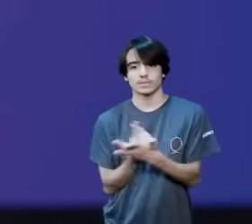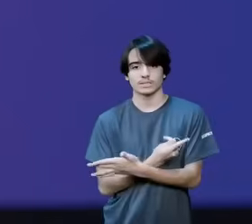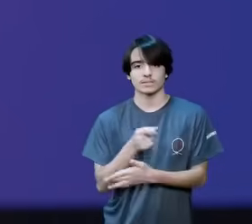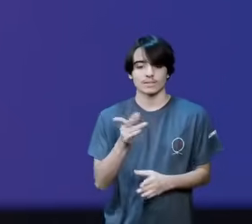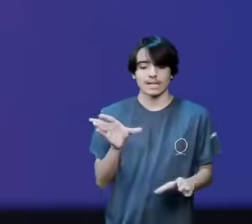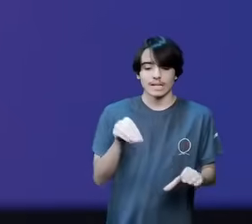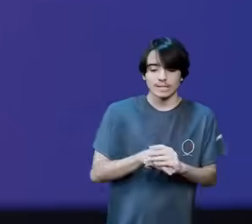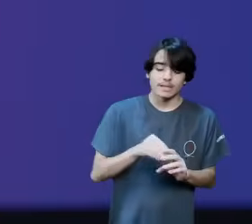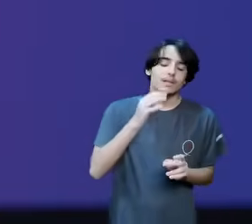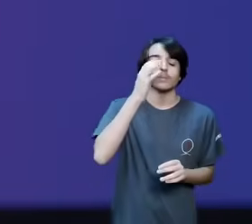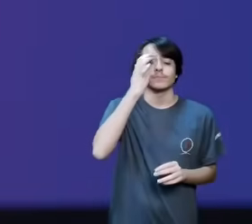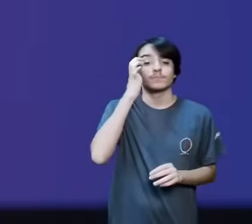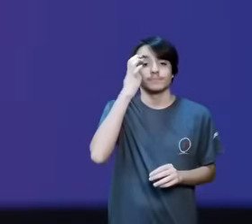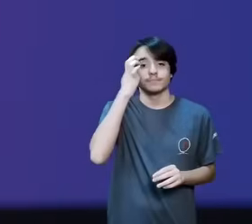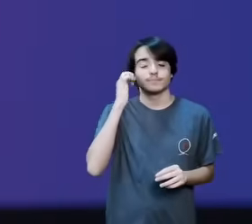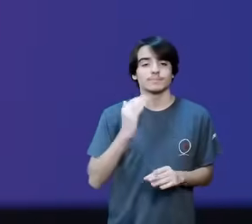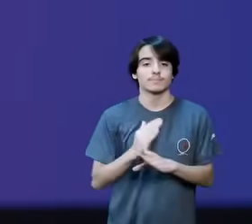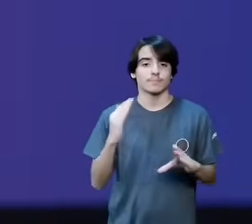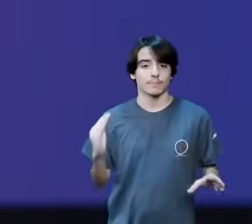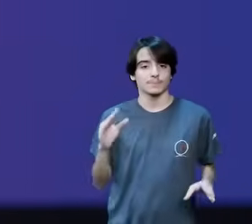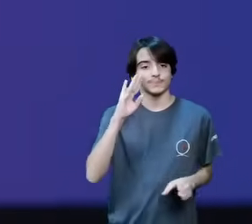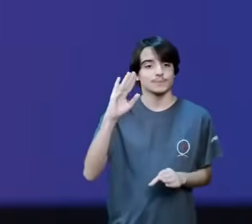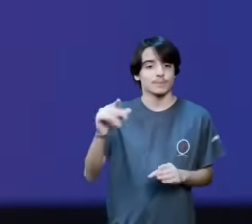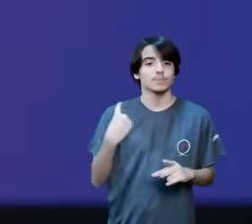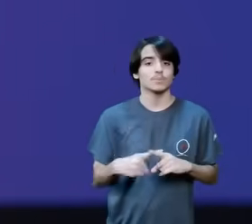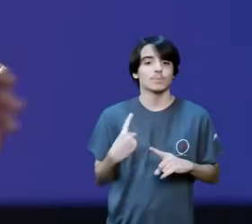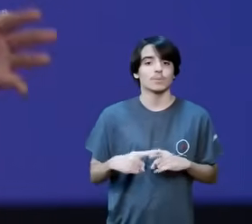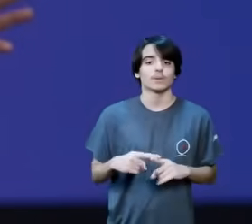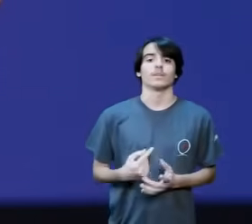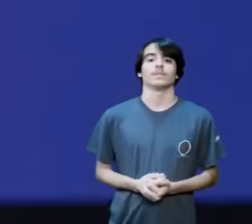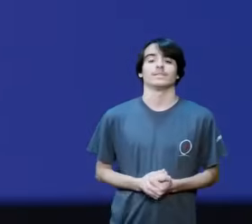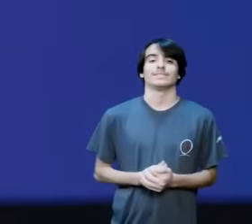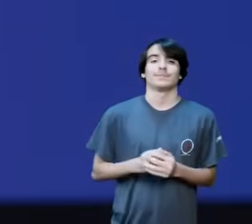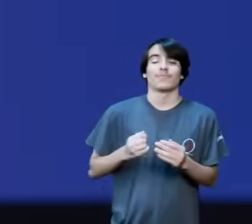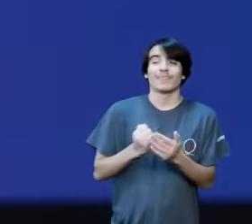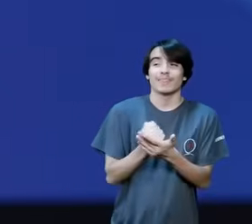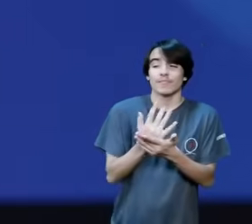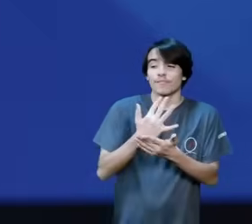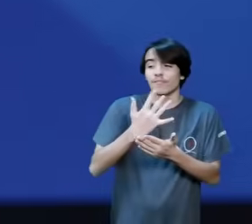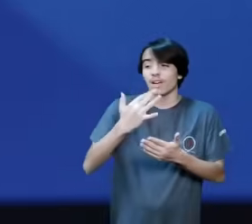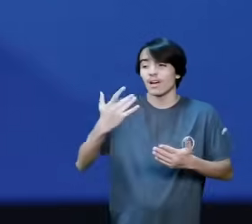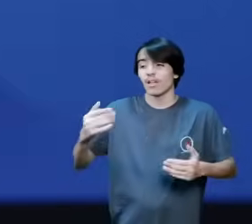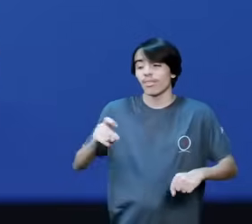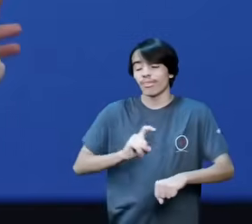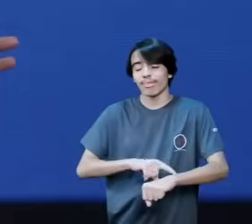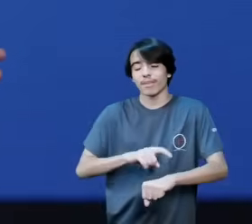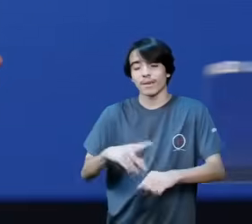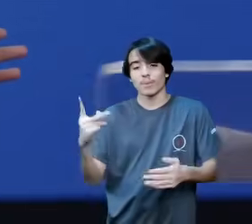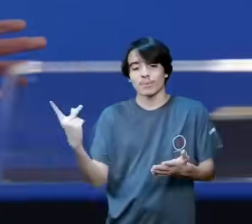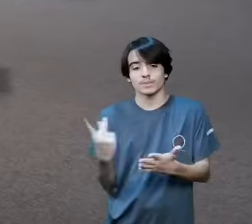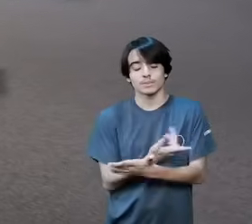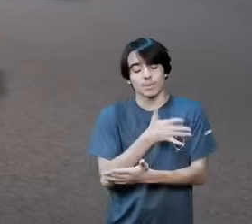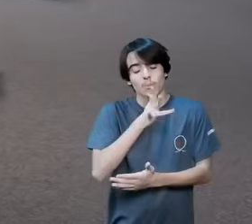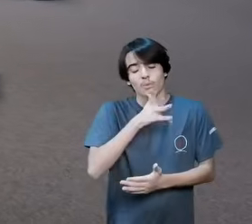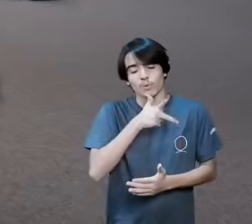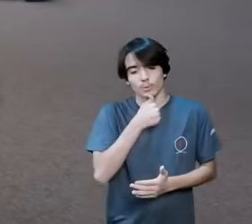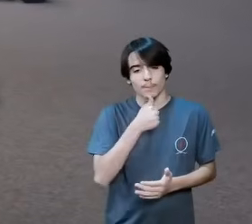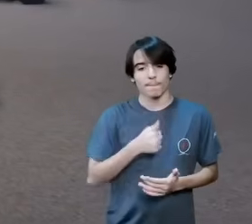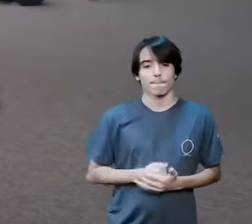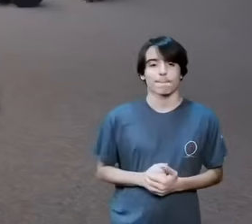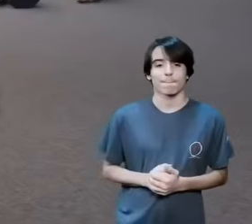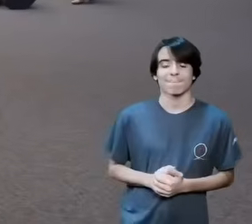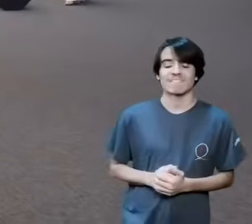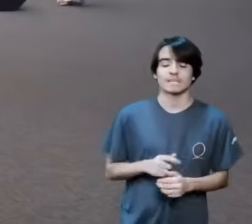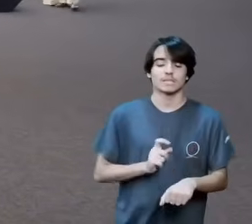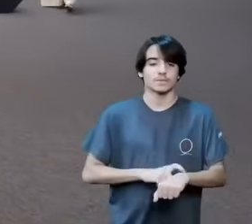cativos passaram, mas principalmente por causa da durabilidade do tempo que eles foram submetidos. E o tempo tem